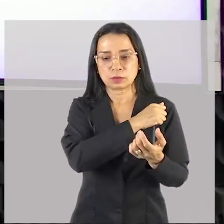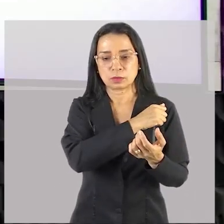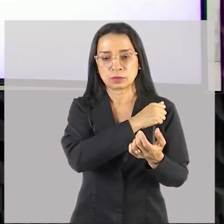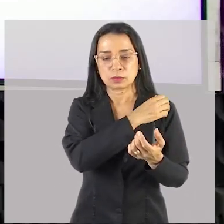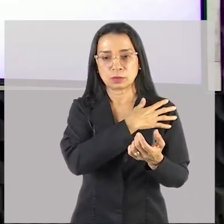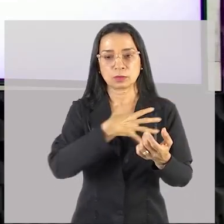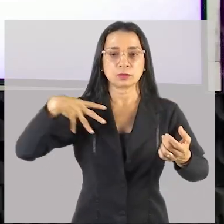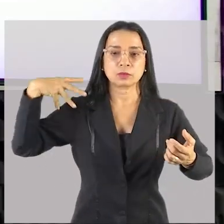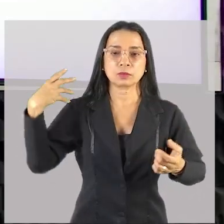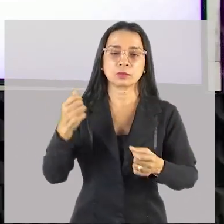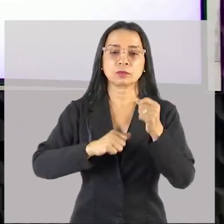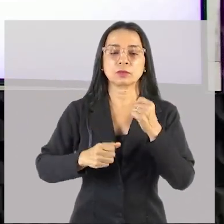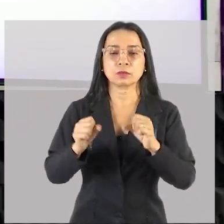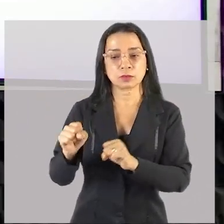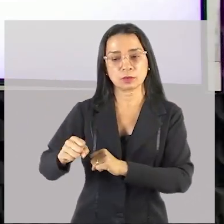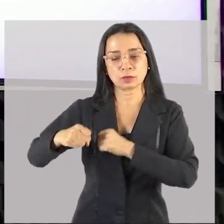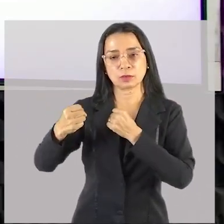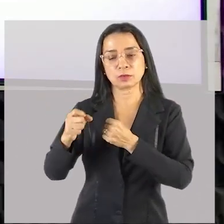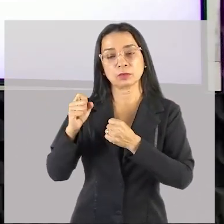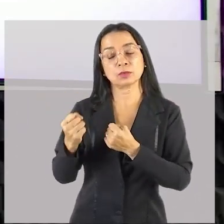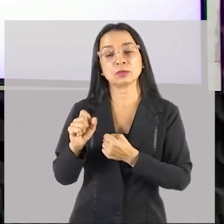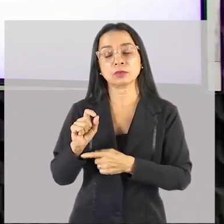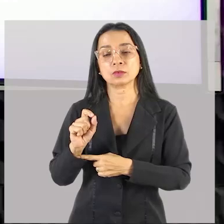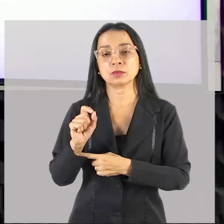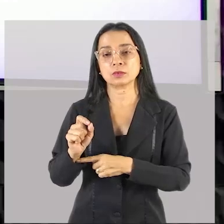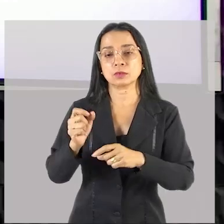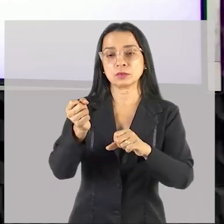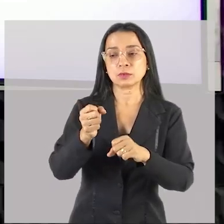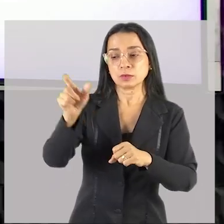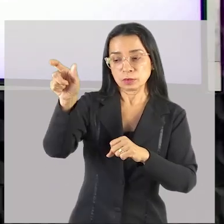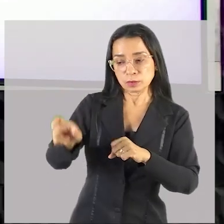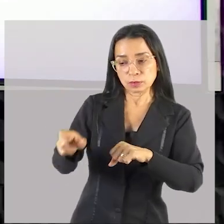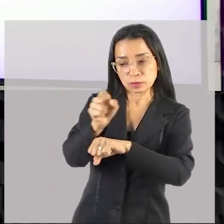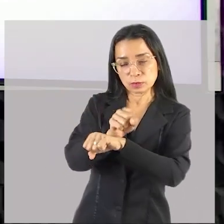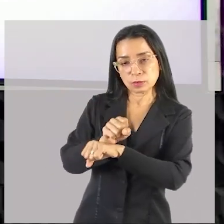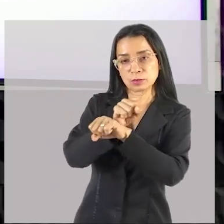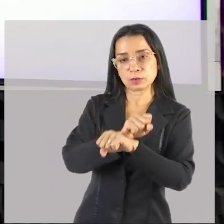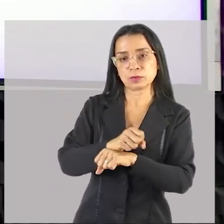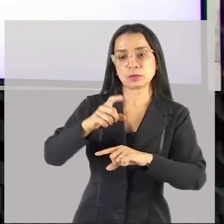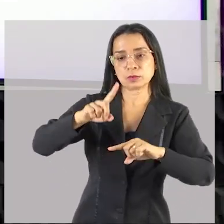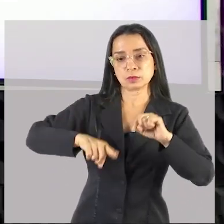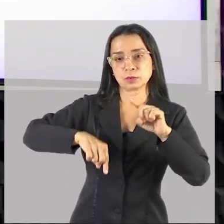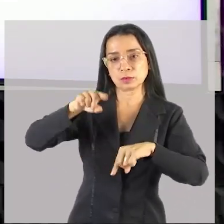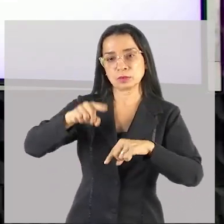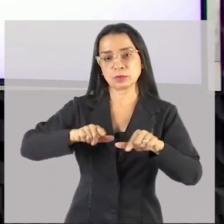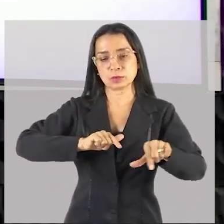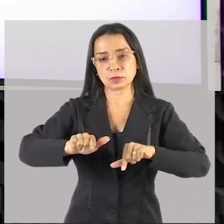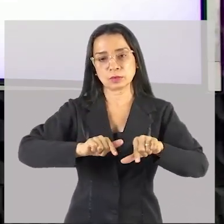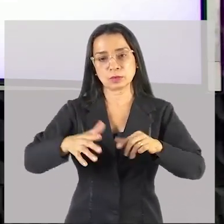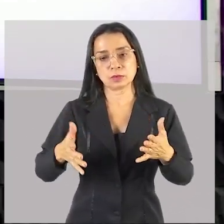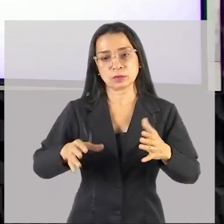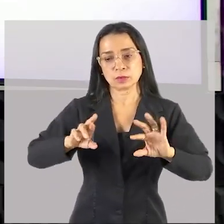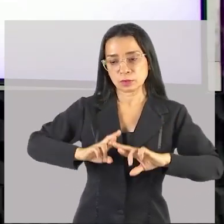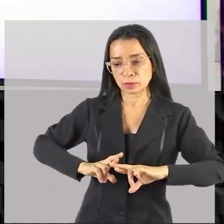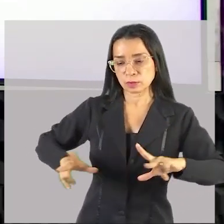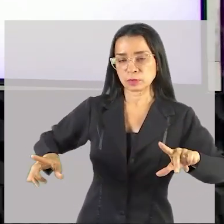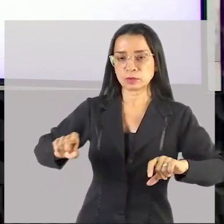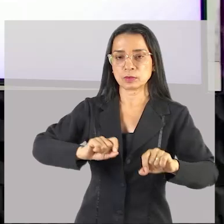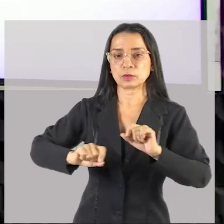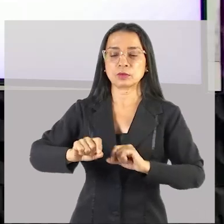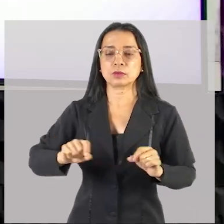a relação entre os dois conceitos está contemplada na seguinte alternativa. Letra A.